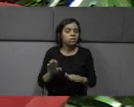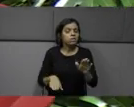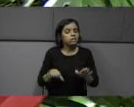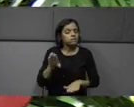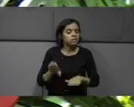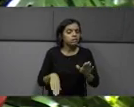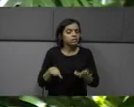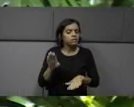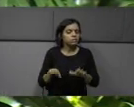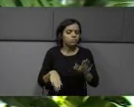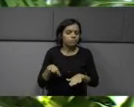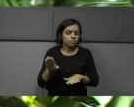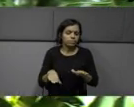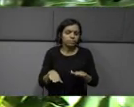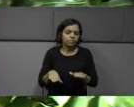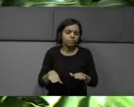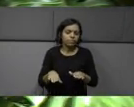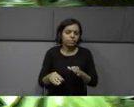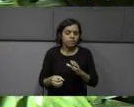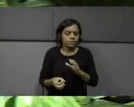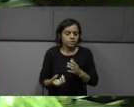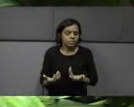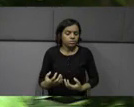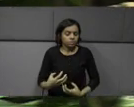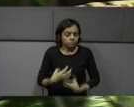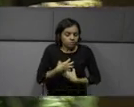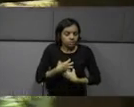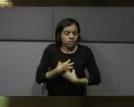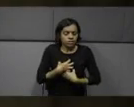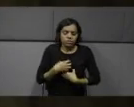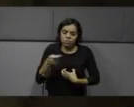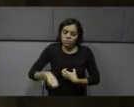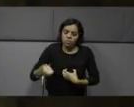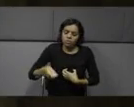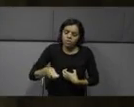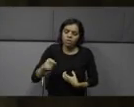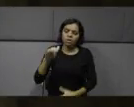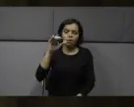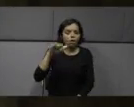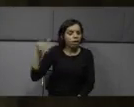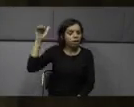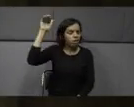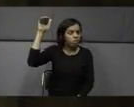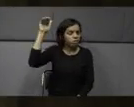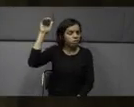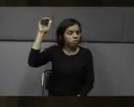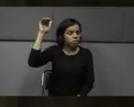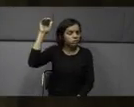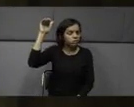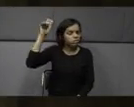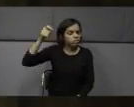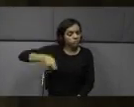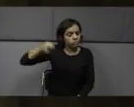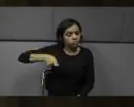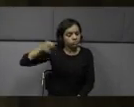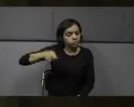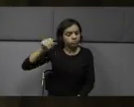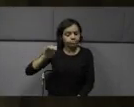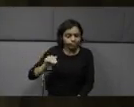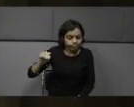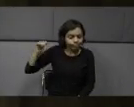cidade queria na verdade condiciona os adultos e obviamente esses adultos são agentes construtores